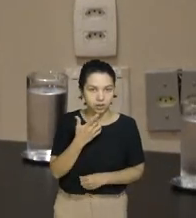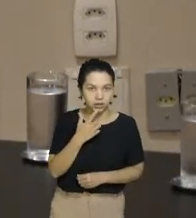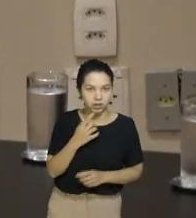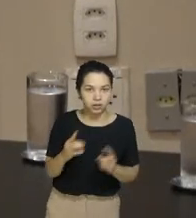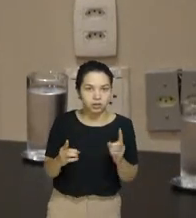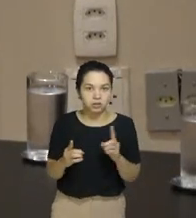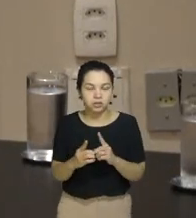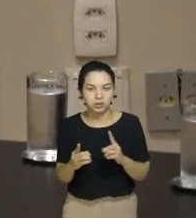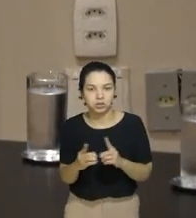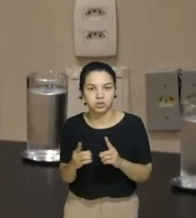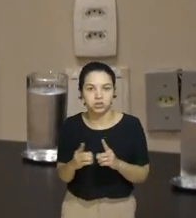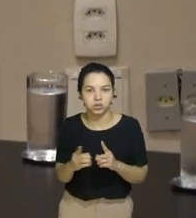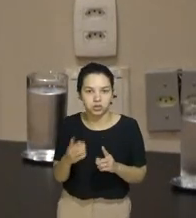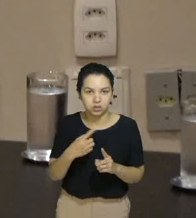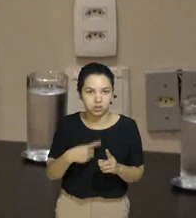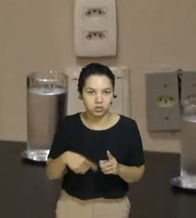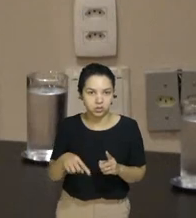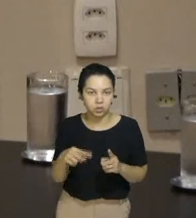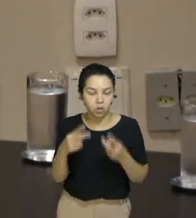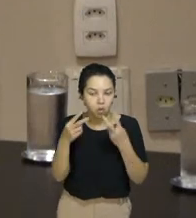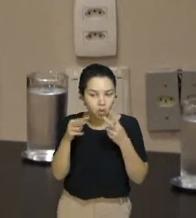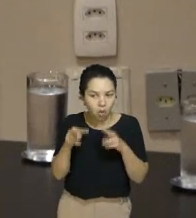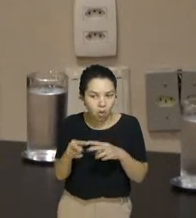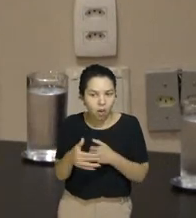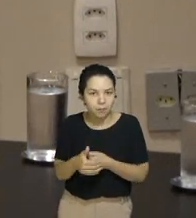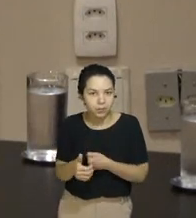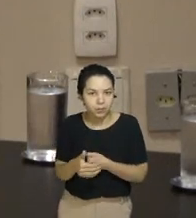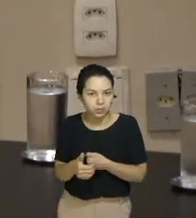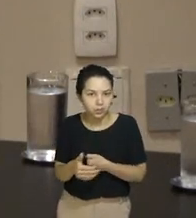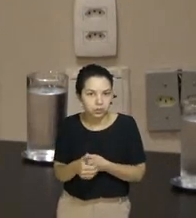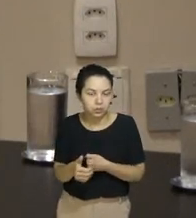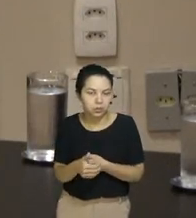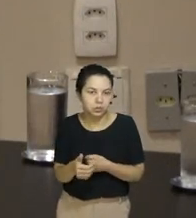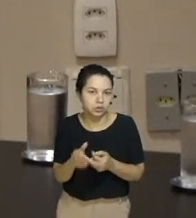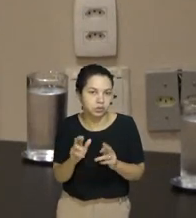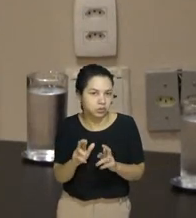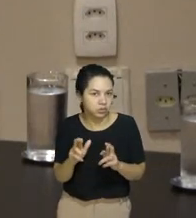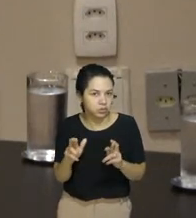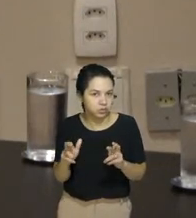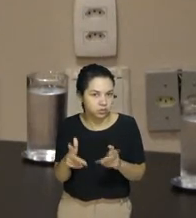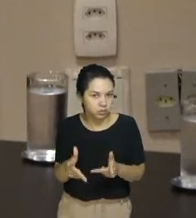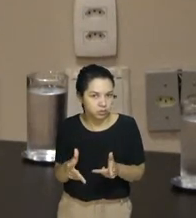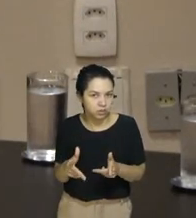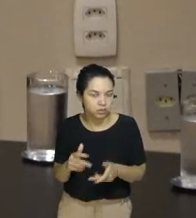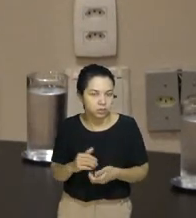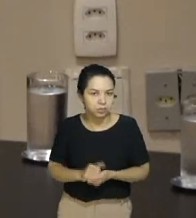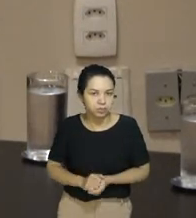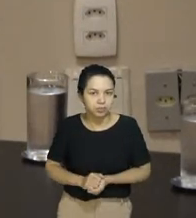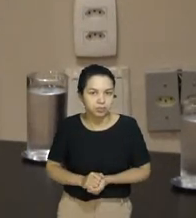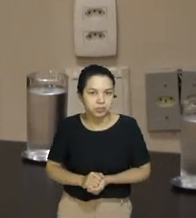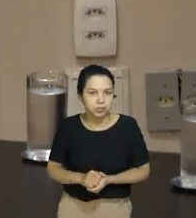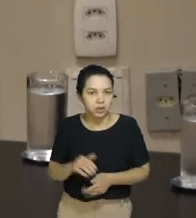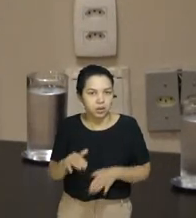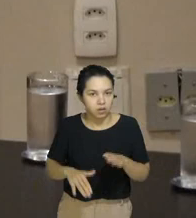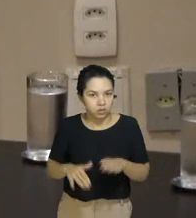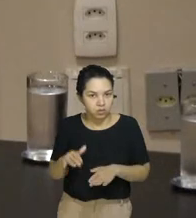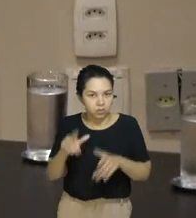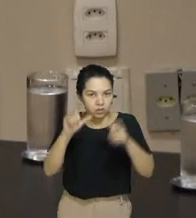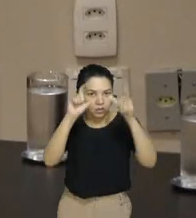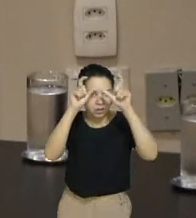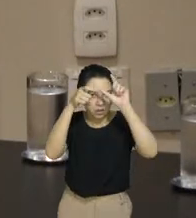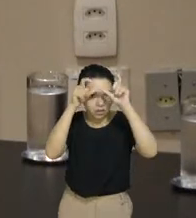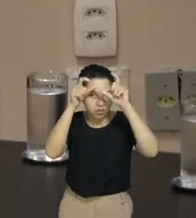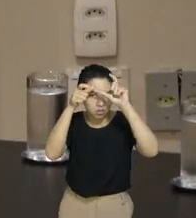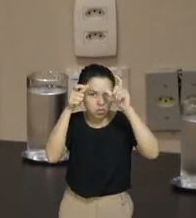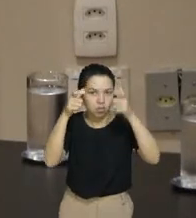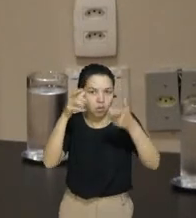gente tem esse olhar amoroso, diferenciado. Algumas com transtornos, né,